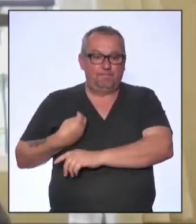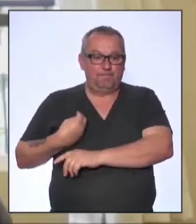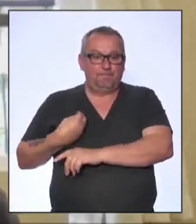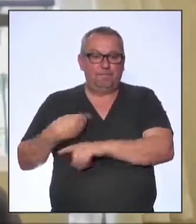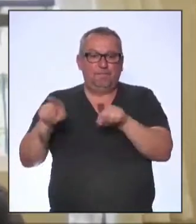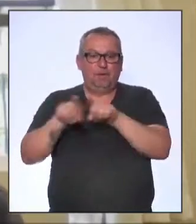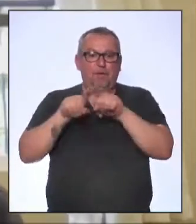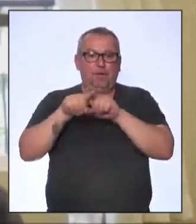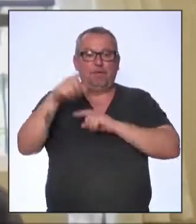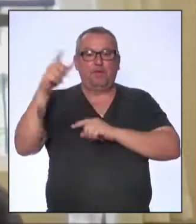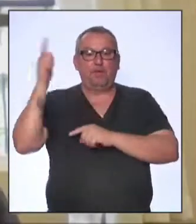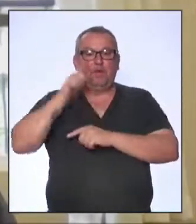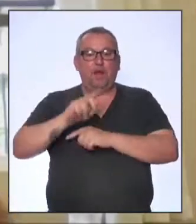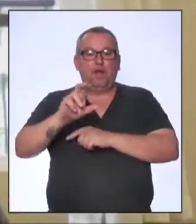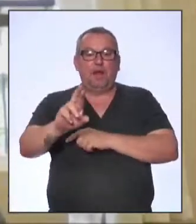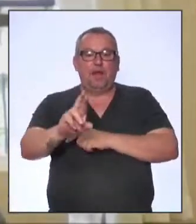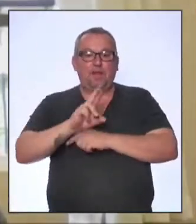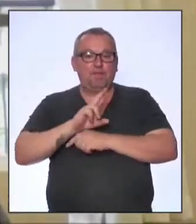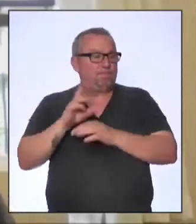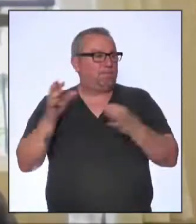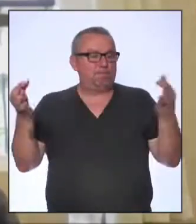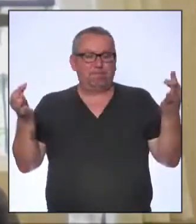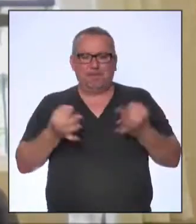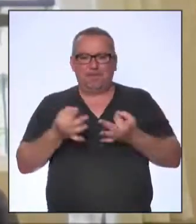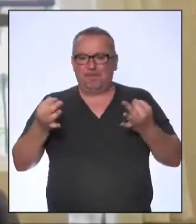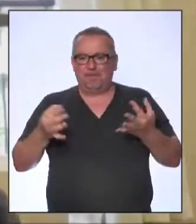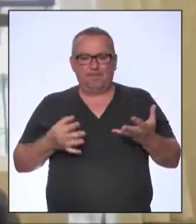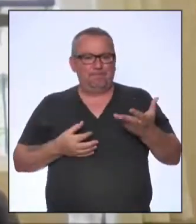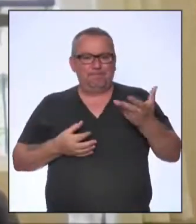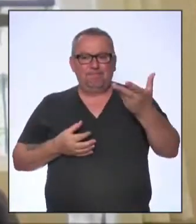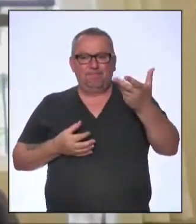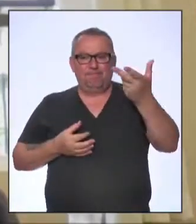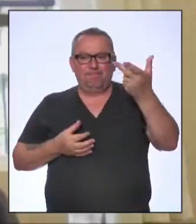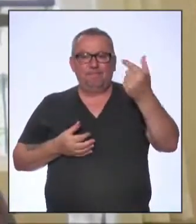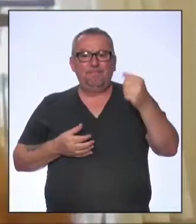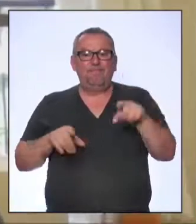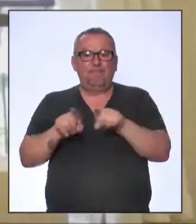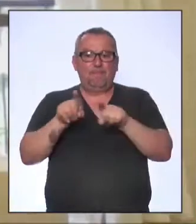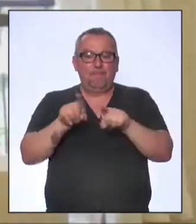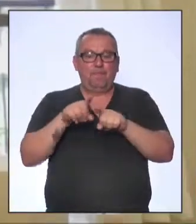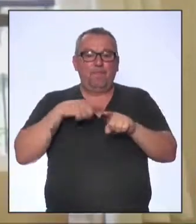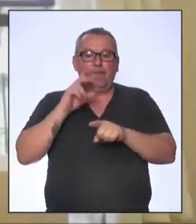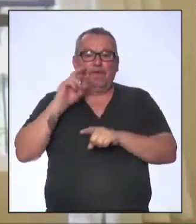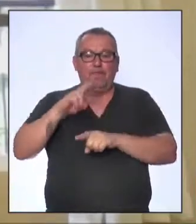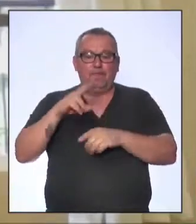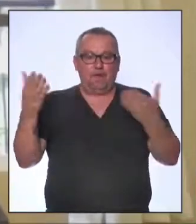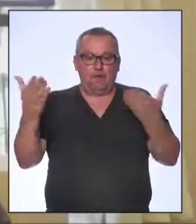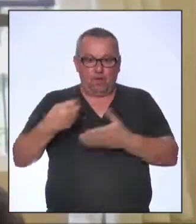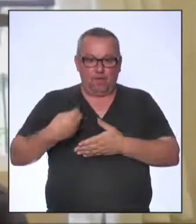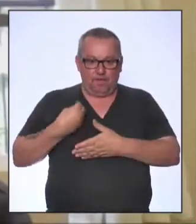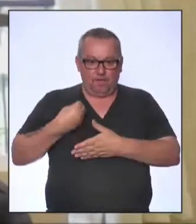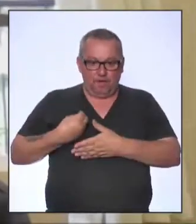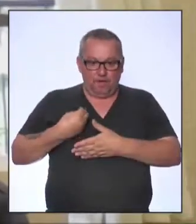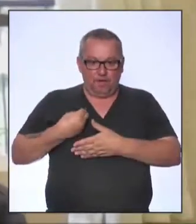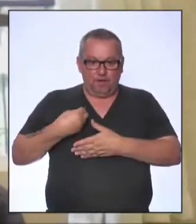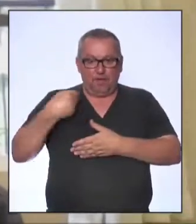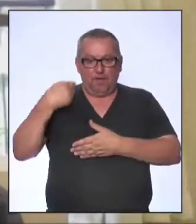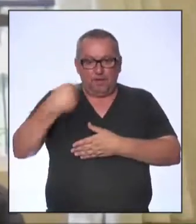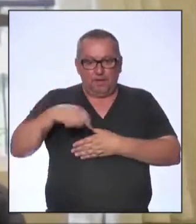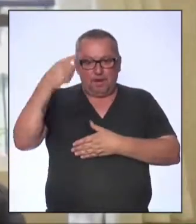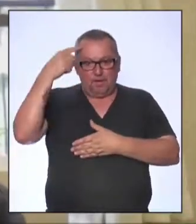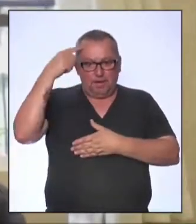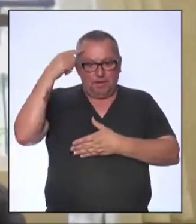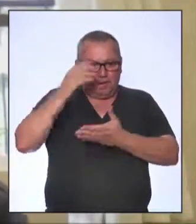você consegue ter resultados maravilhosos, incríveis. Lógico, na situação que nós estamos agora, nós temos que começar a pensar